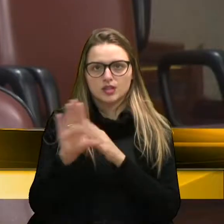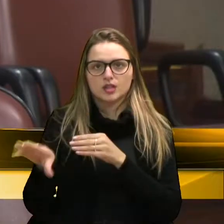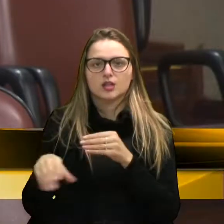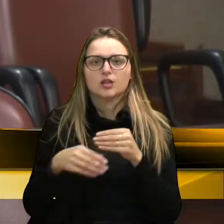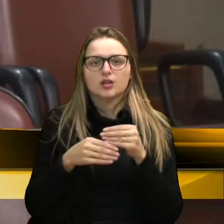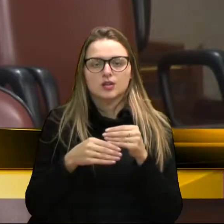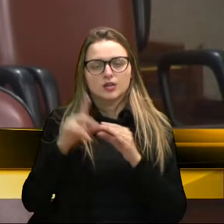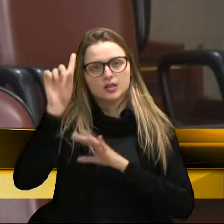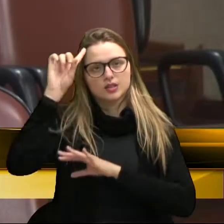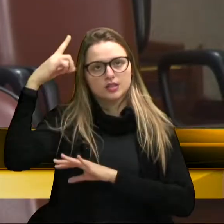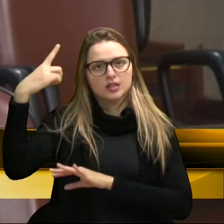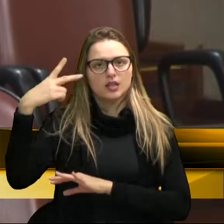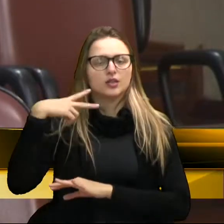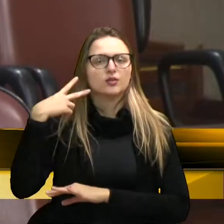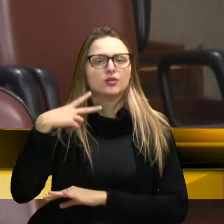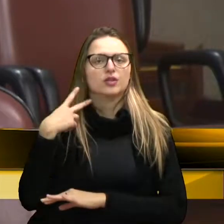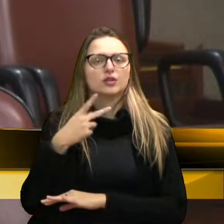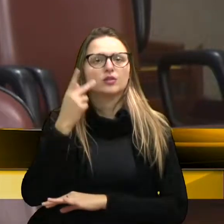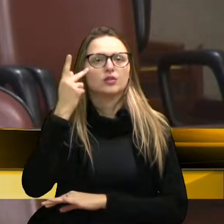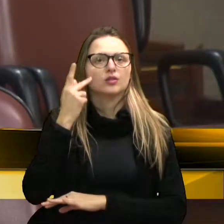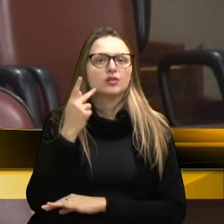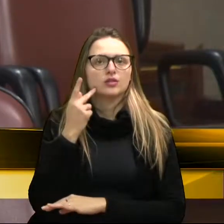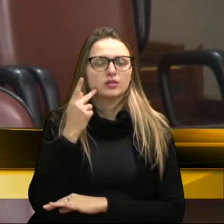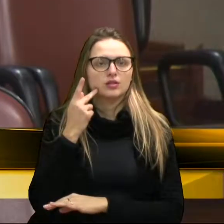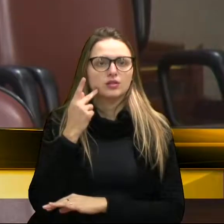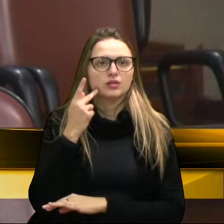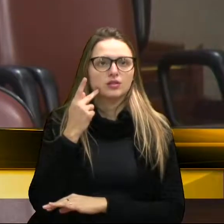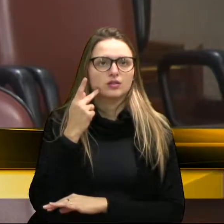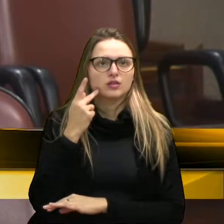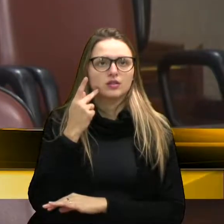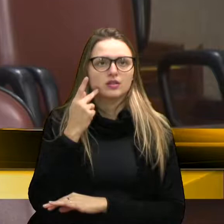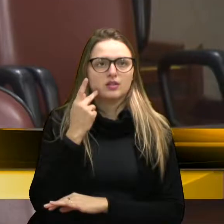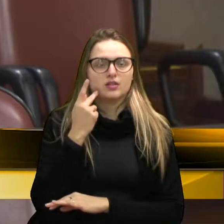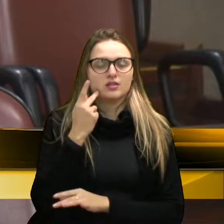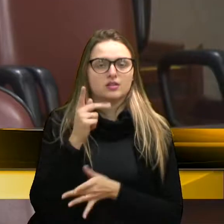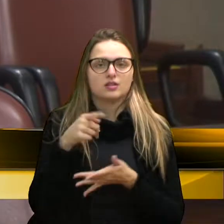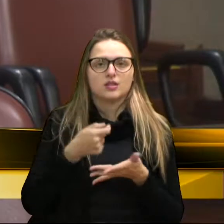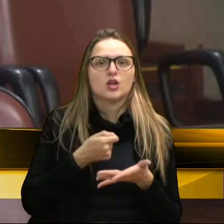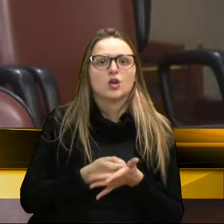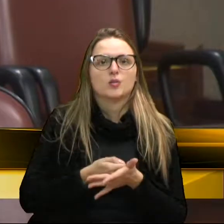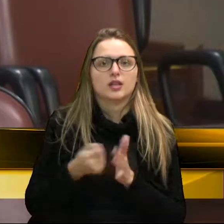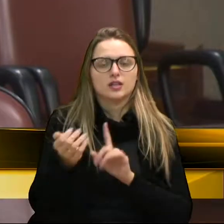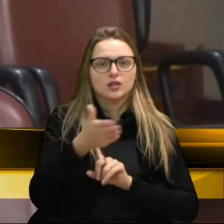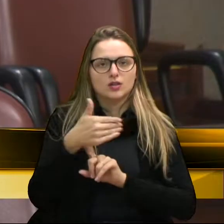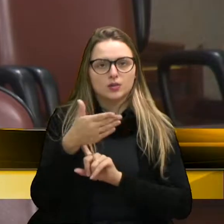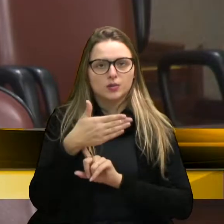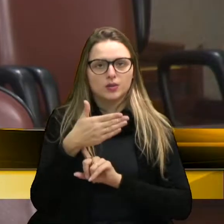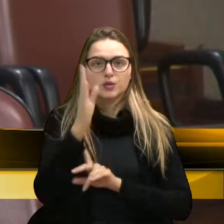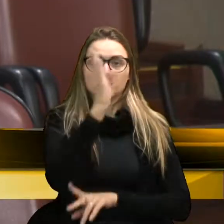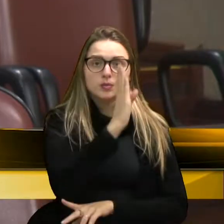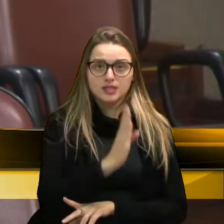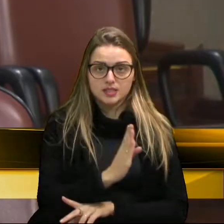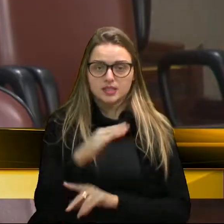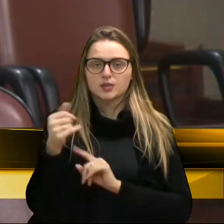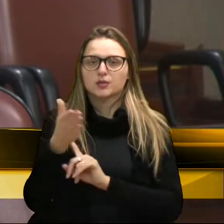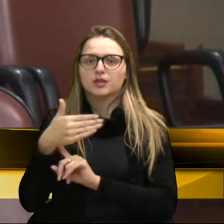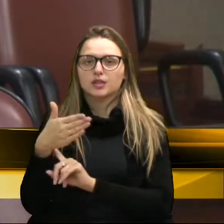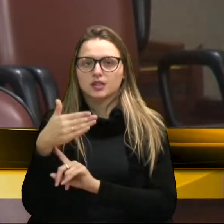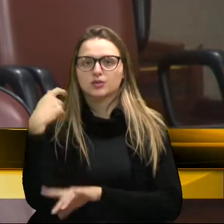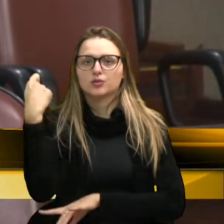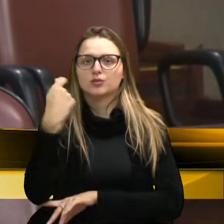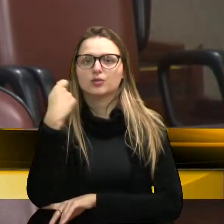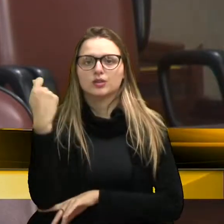supracitado de autoria do nobre vereador Renato Nunes, que torna obrigatório a execução dos hinos nacional e rio-grandense nas